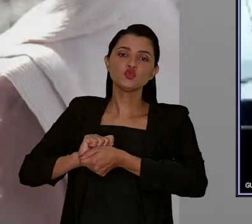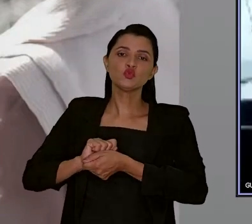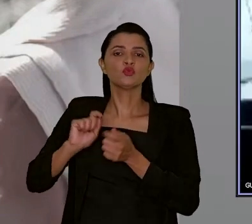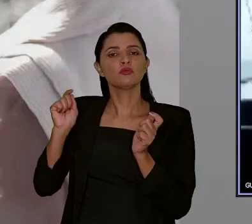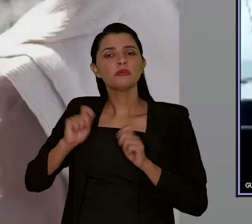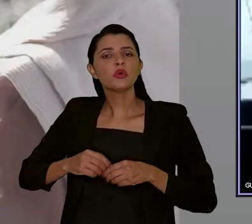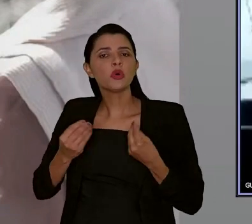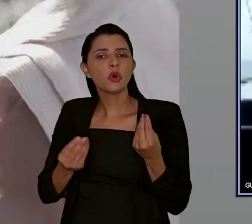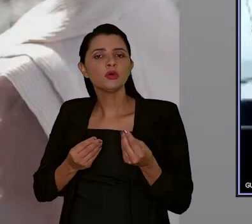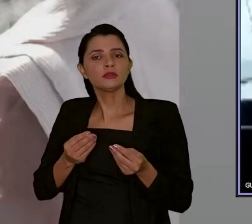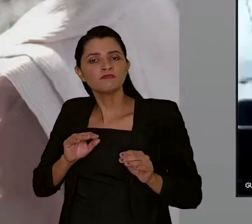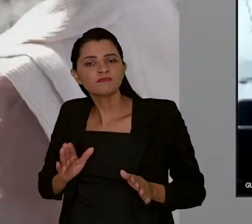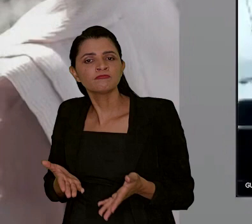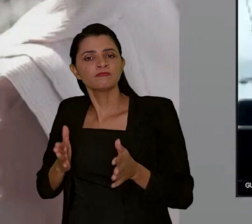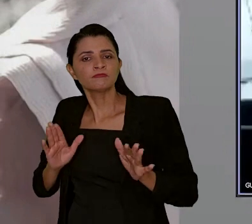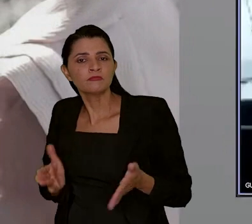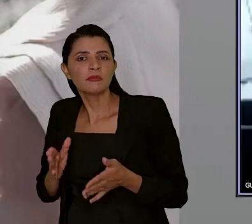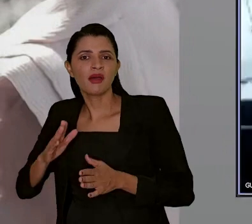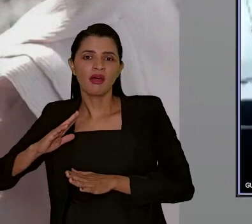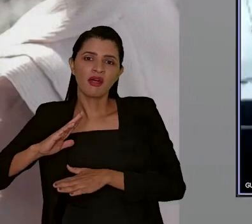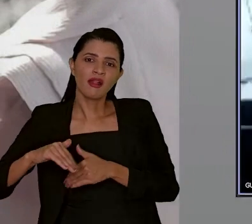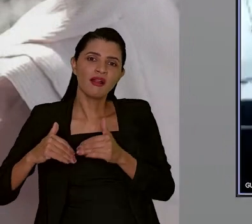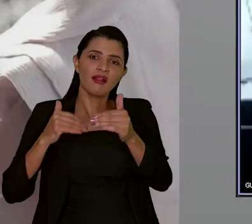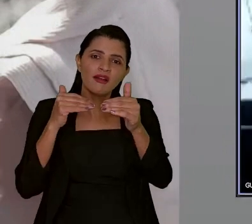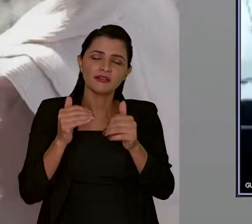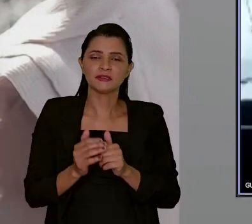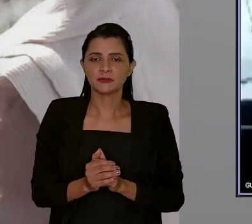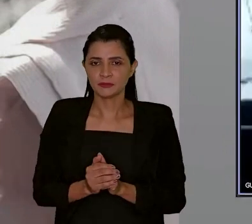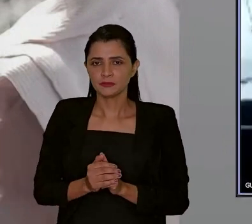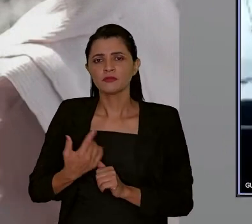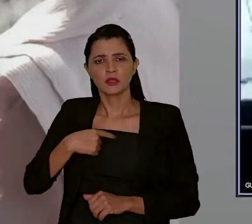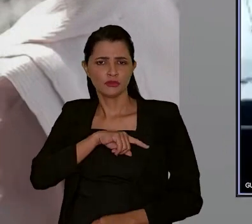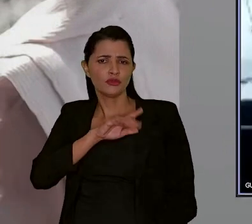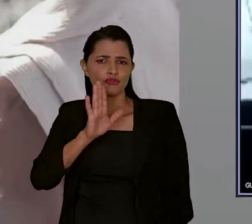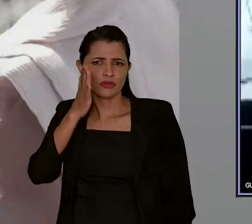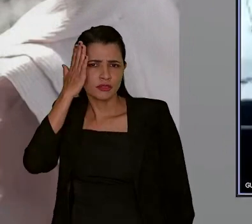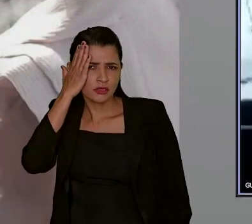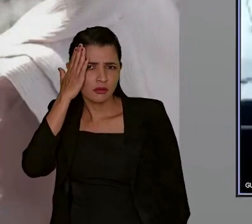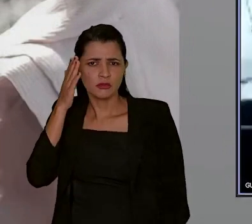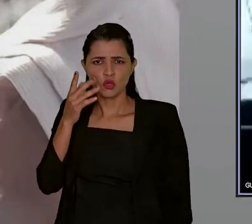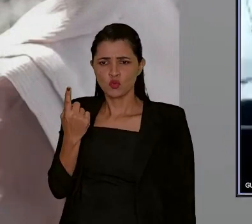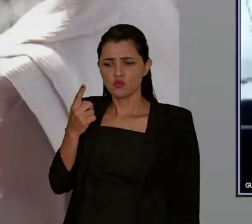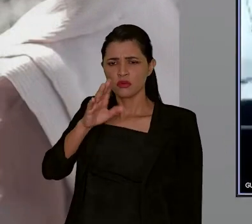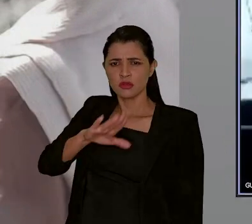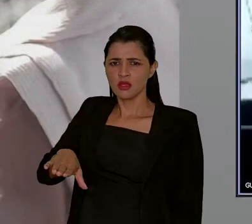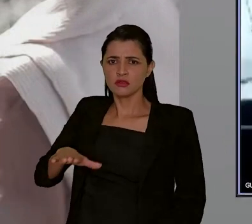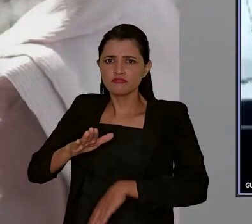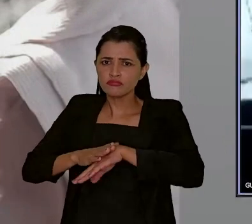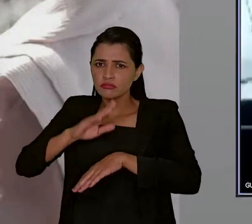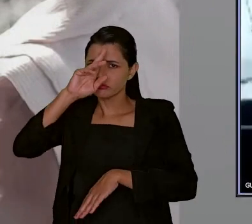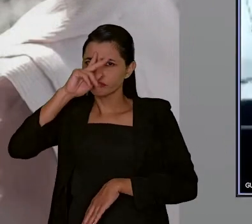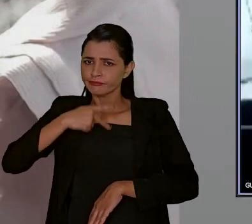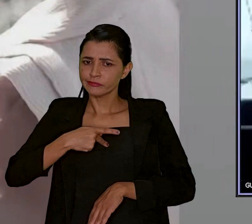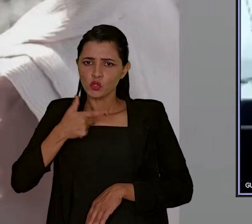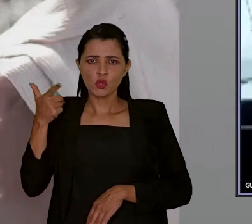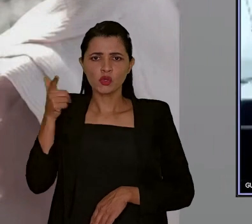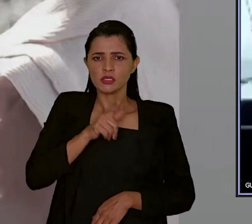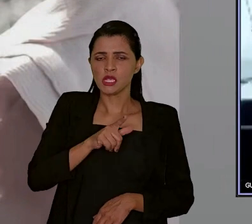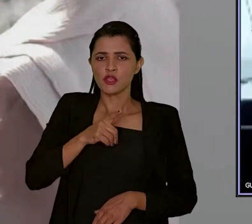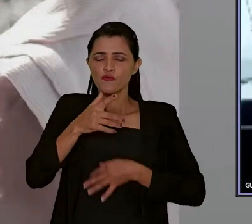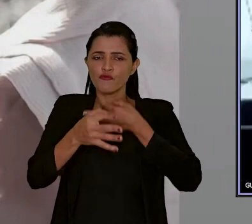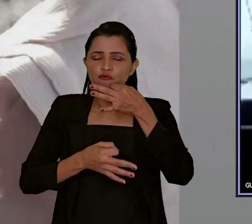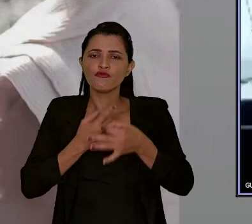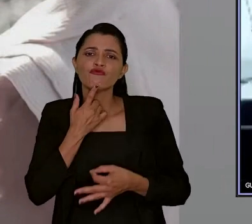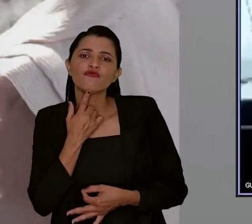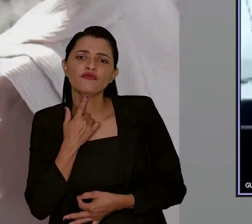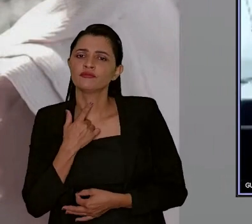desenvolver. Portanto, como nós sabemos, uma criança ela não tem autonomia, ela não tem como manifestar vontade, ela não tem como